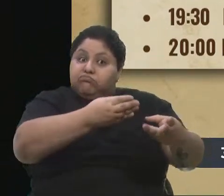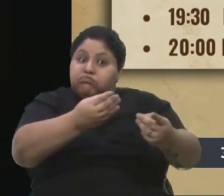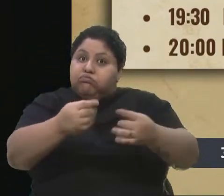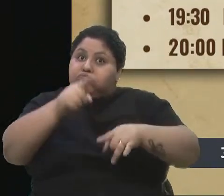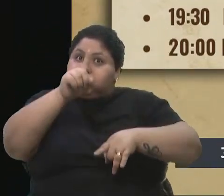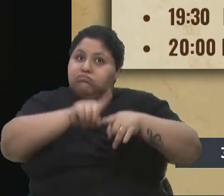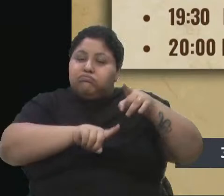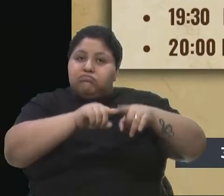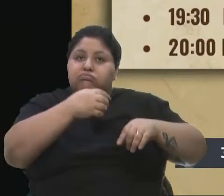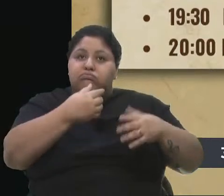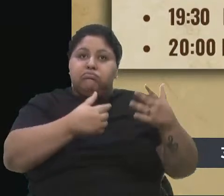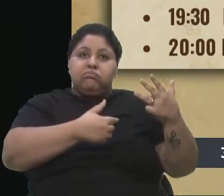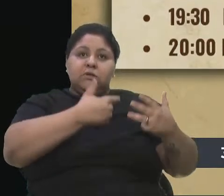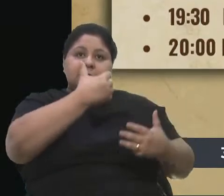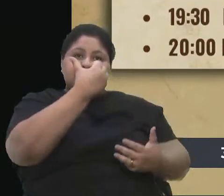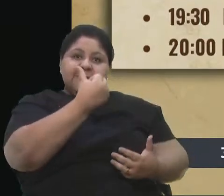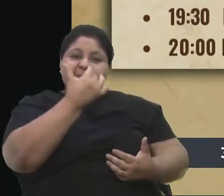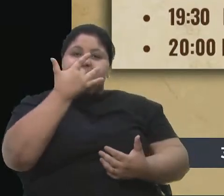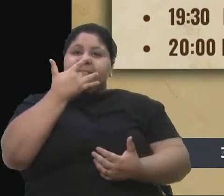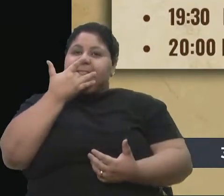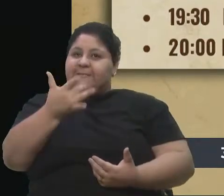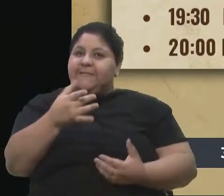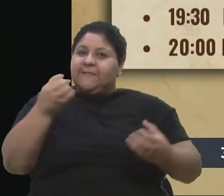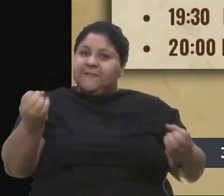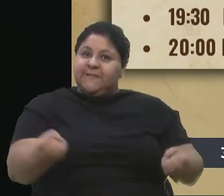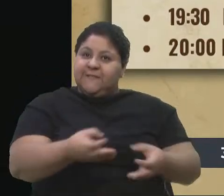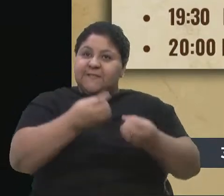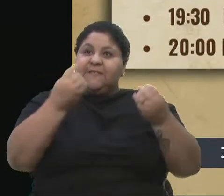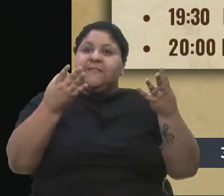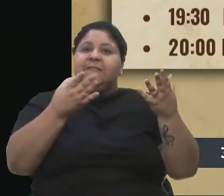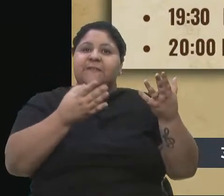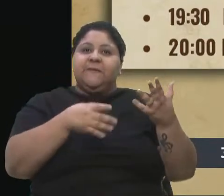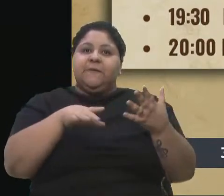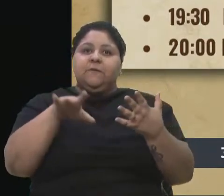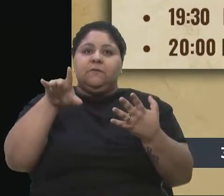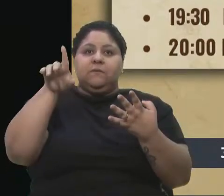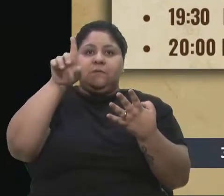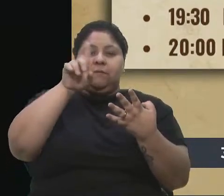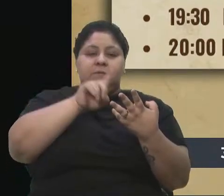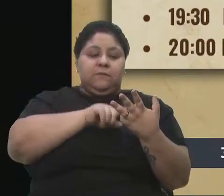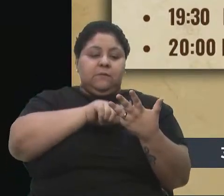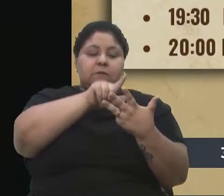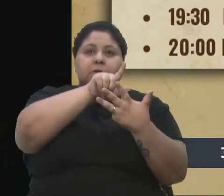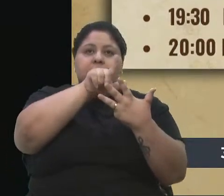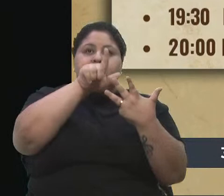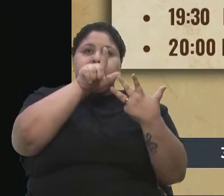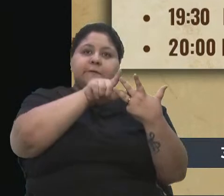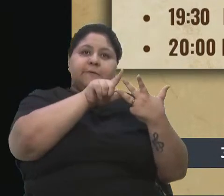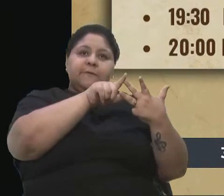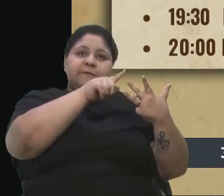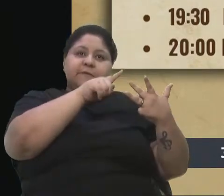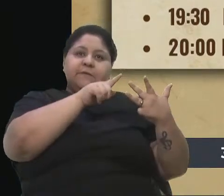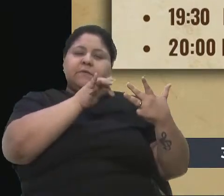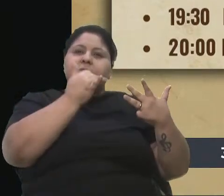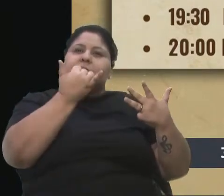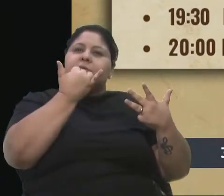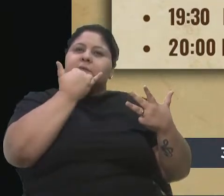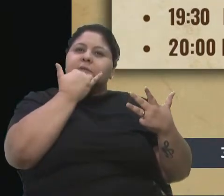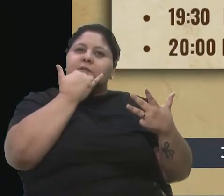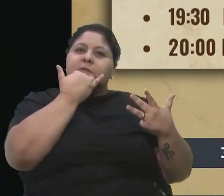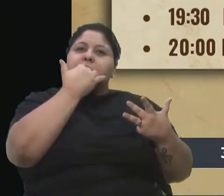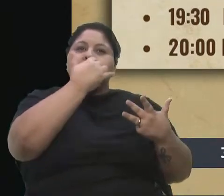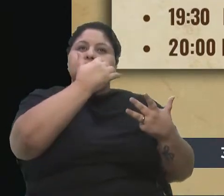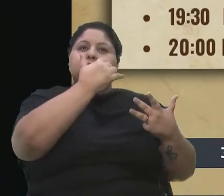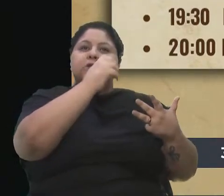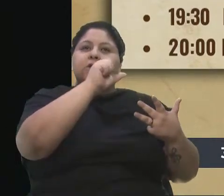6 da tarde, um espetáculo imperdível com o nosso amigo Lúcio Ianel, grupo de cordas da UX. Às 7h30, não, perdão, e às 8, o